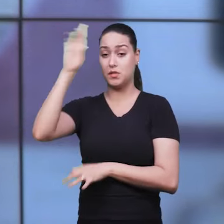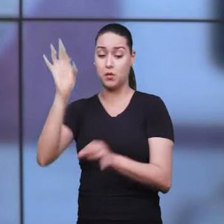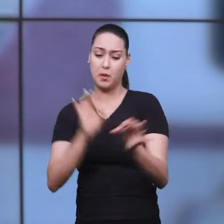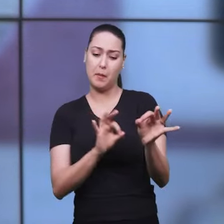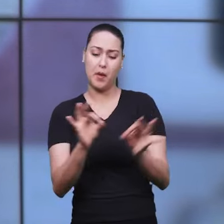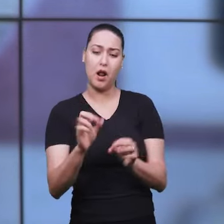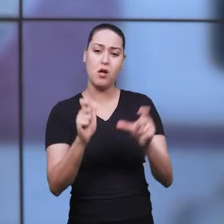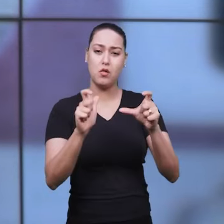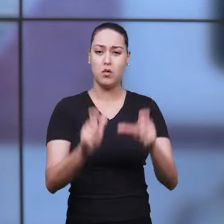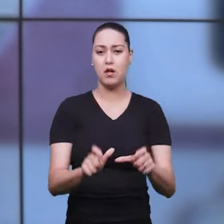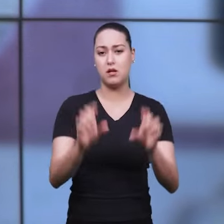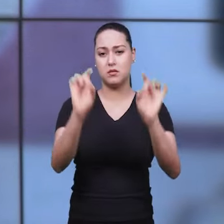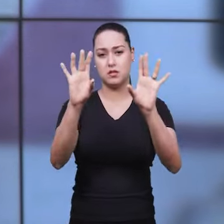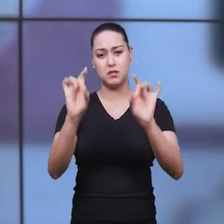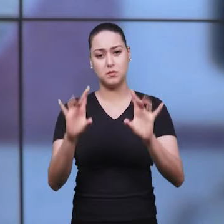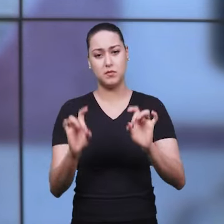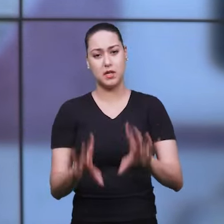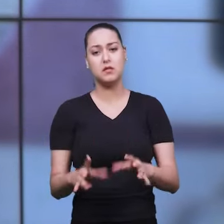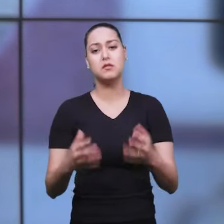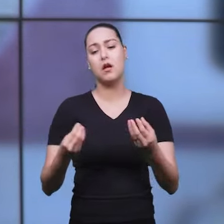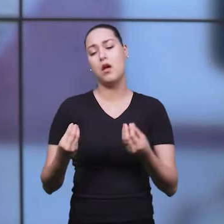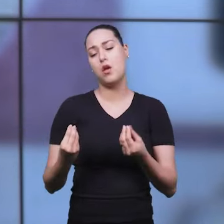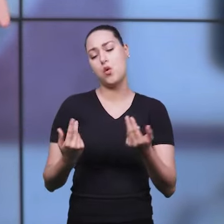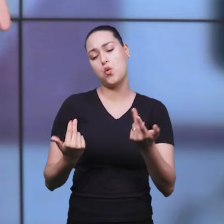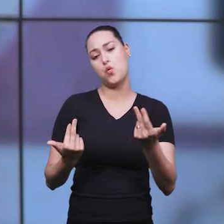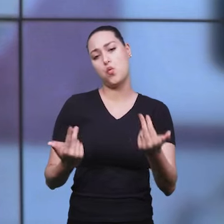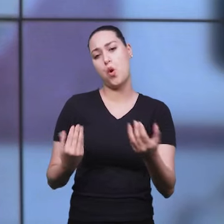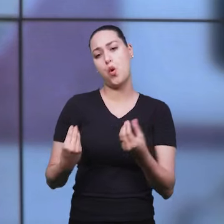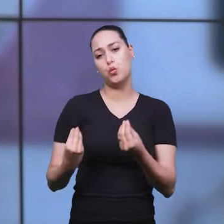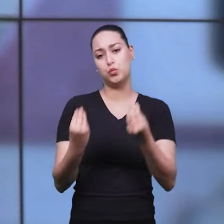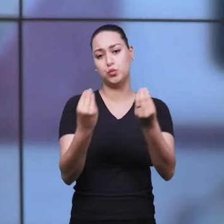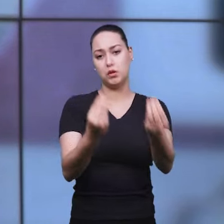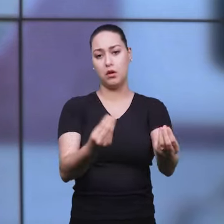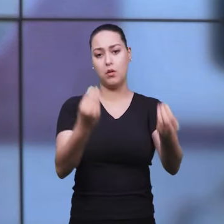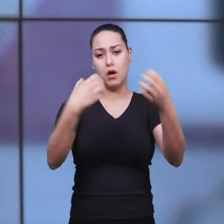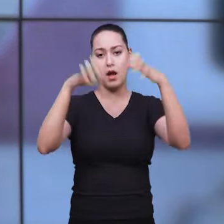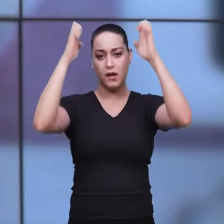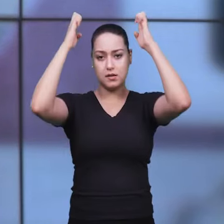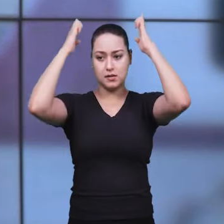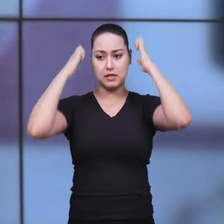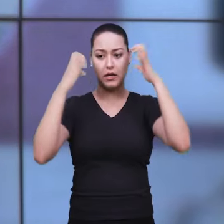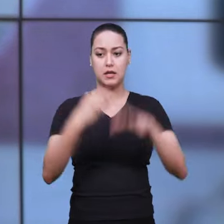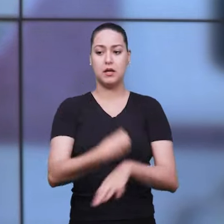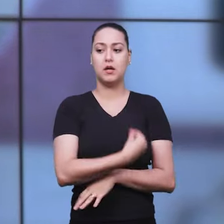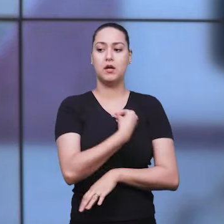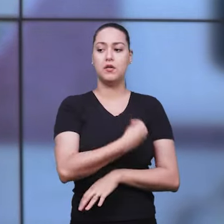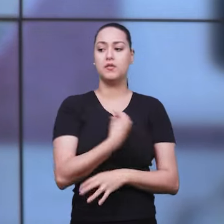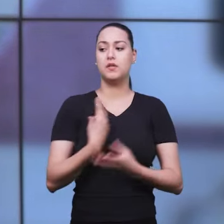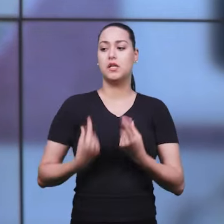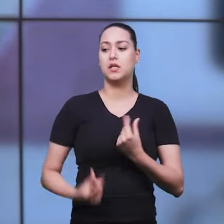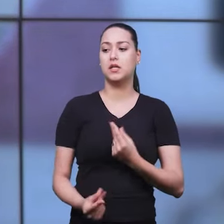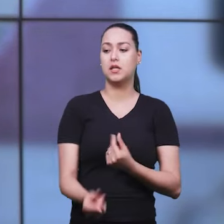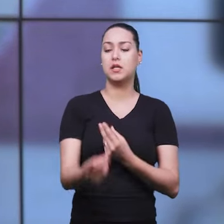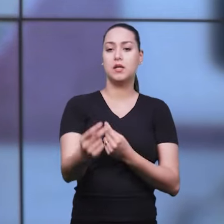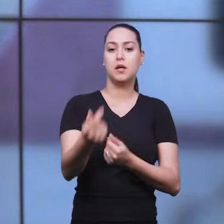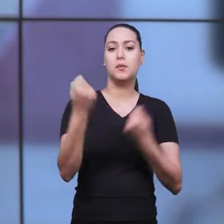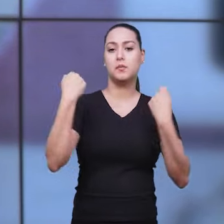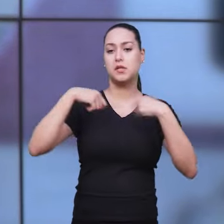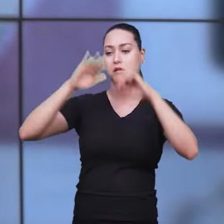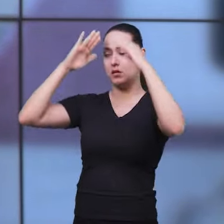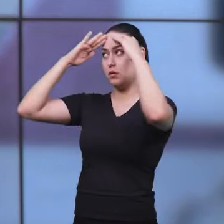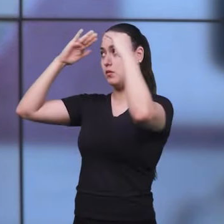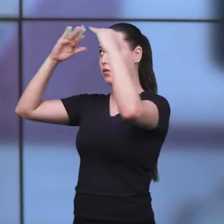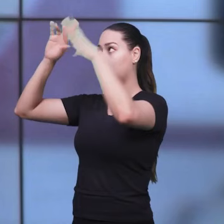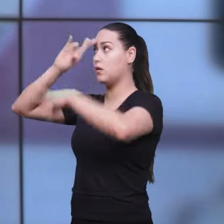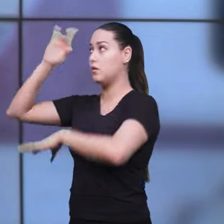que o Senhor os dê um lugar nesta terra, como deu a rainha Esther e a vida eterna. Obedecer à voz do